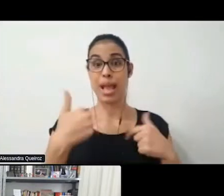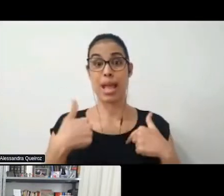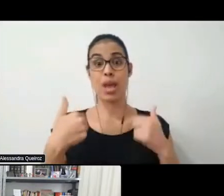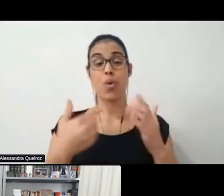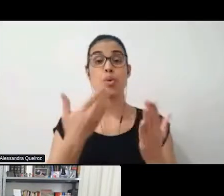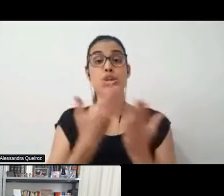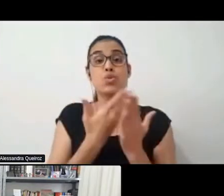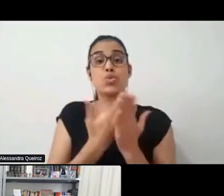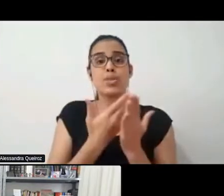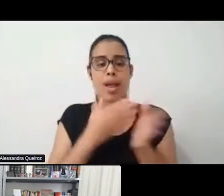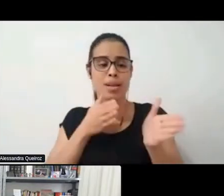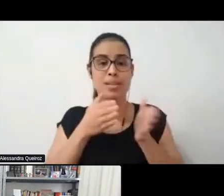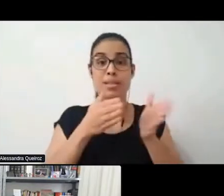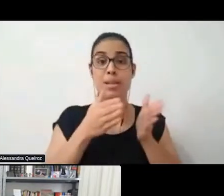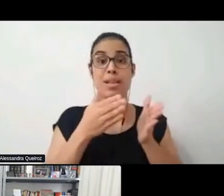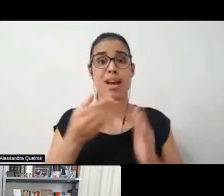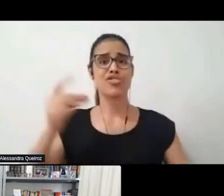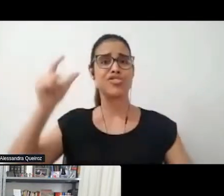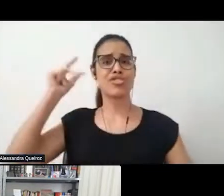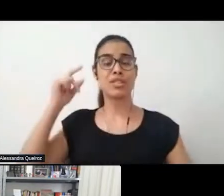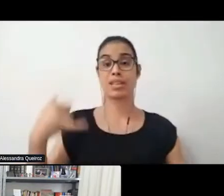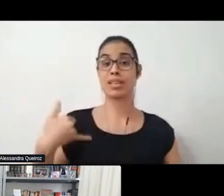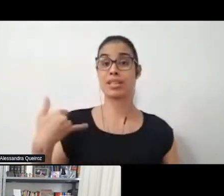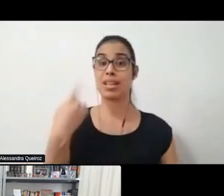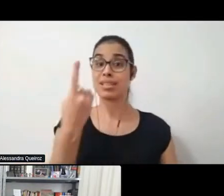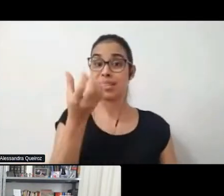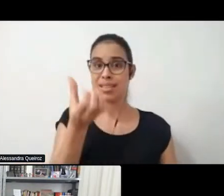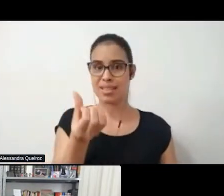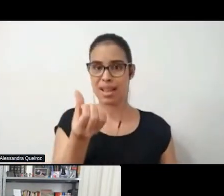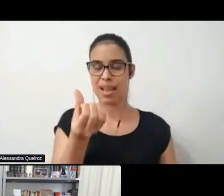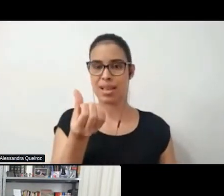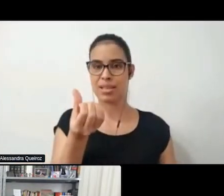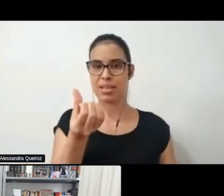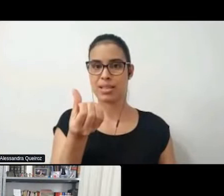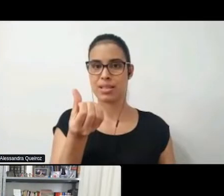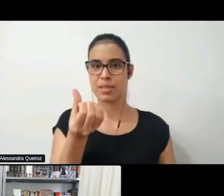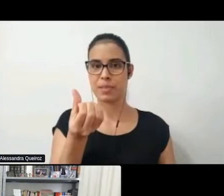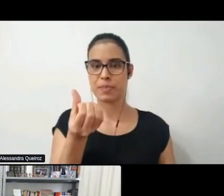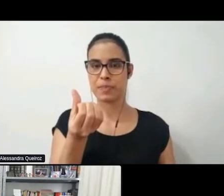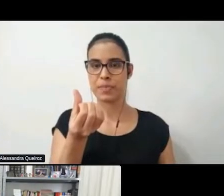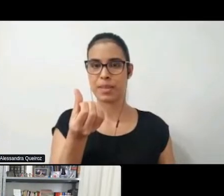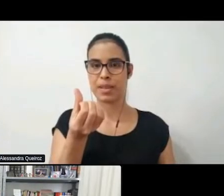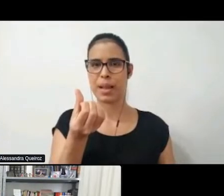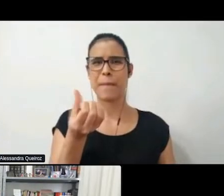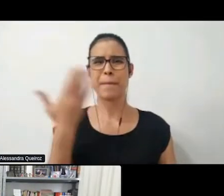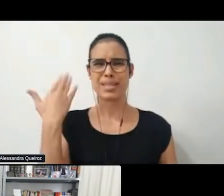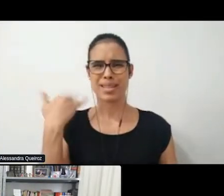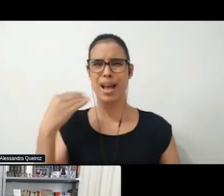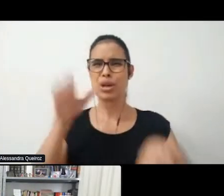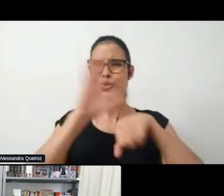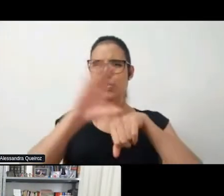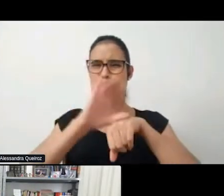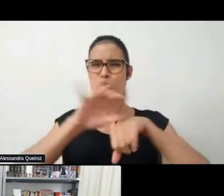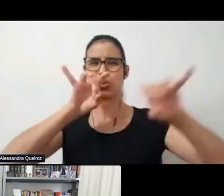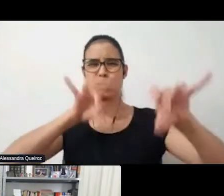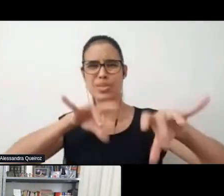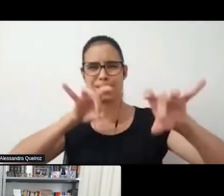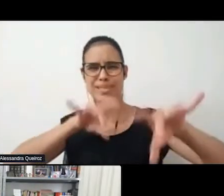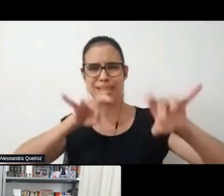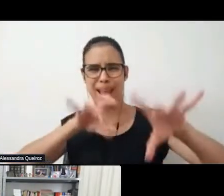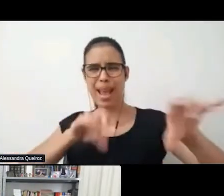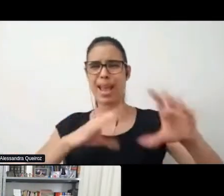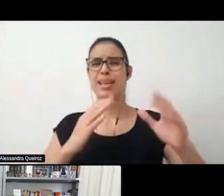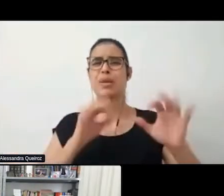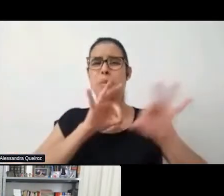16 aninhos, estava no ensino técnico, onde naquela etapa de TCC, fazia técnica em desenvolvimento de